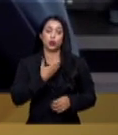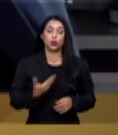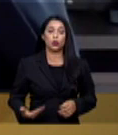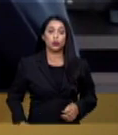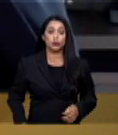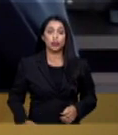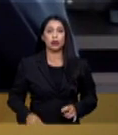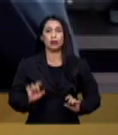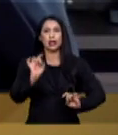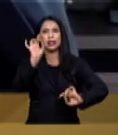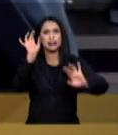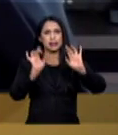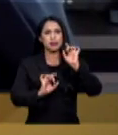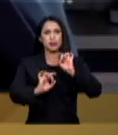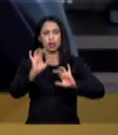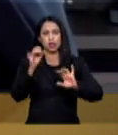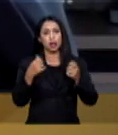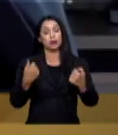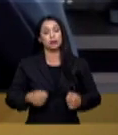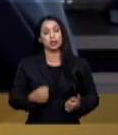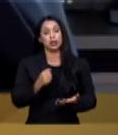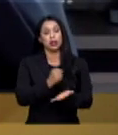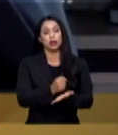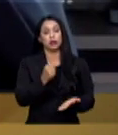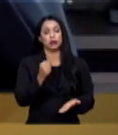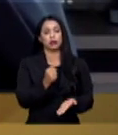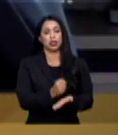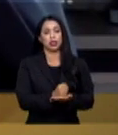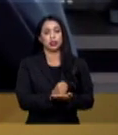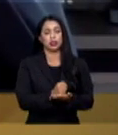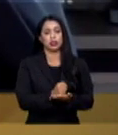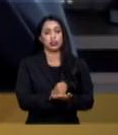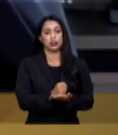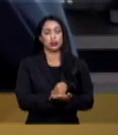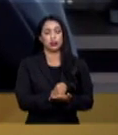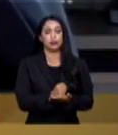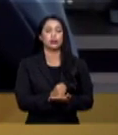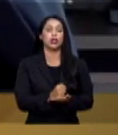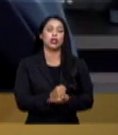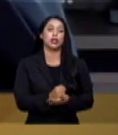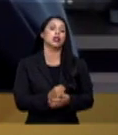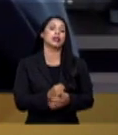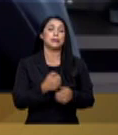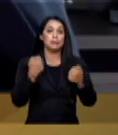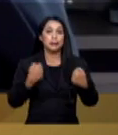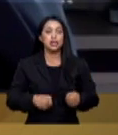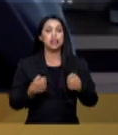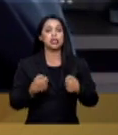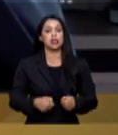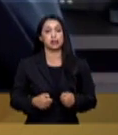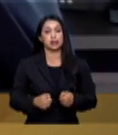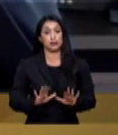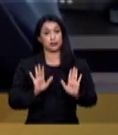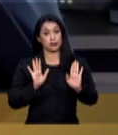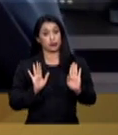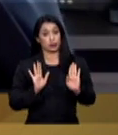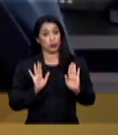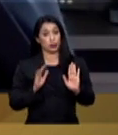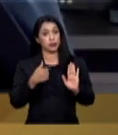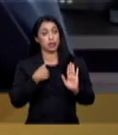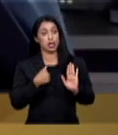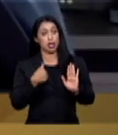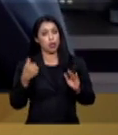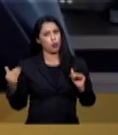público excepcional, contratação indispensável. Eu seria capaz